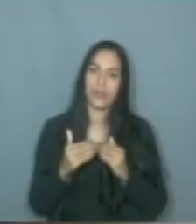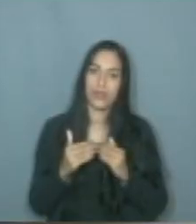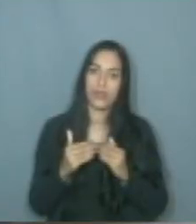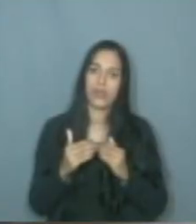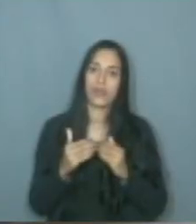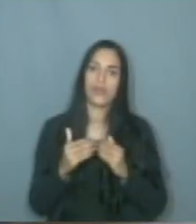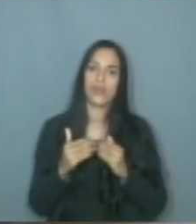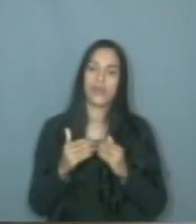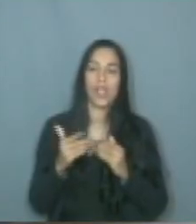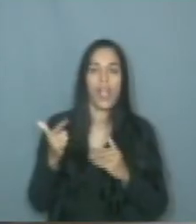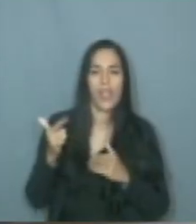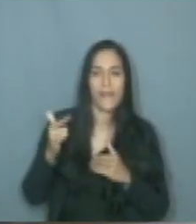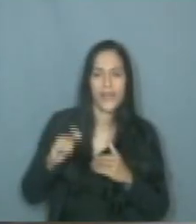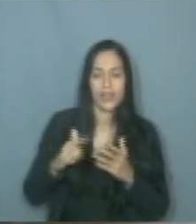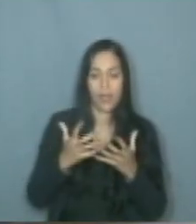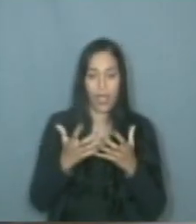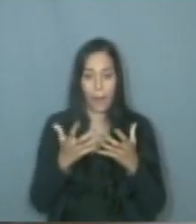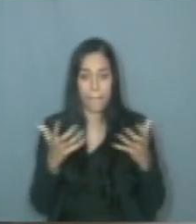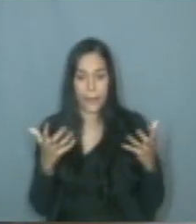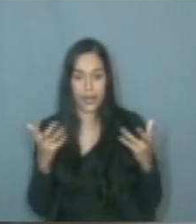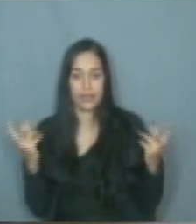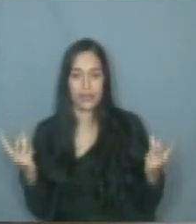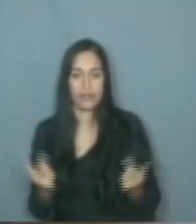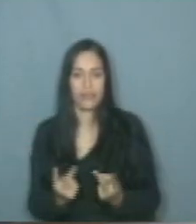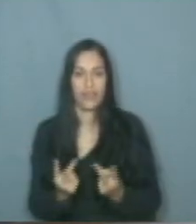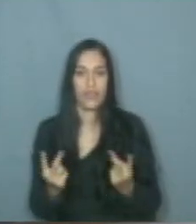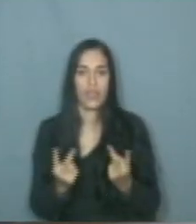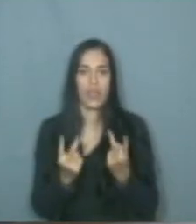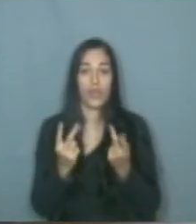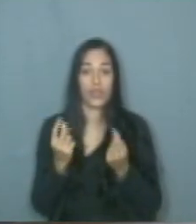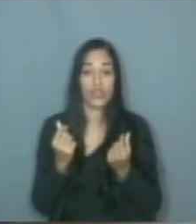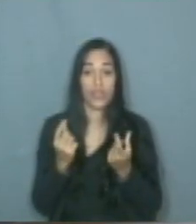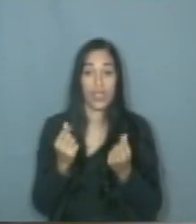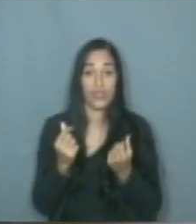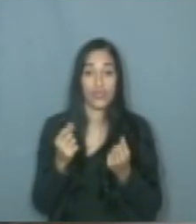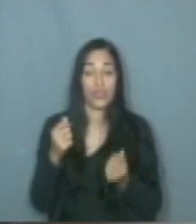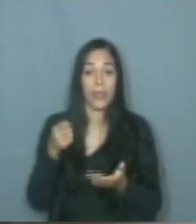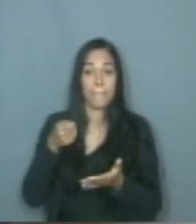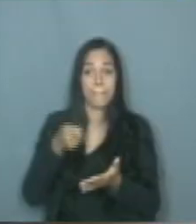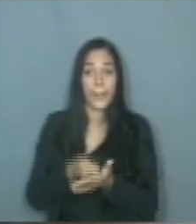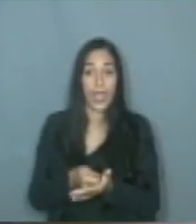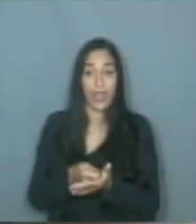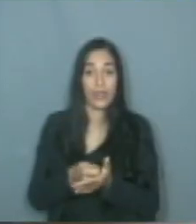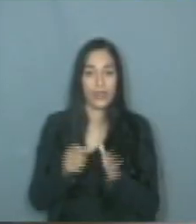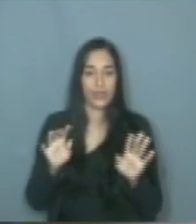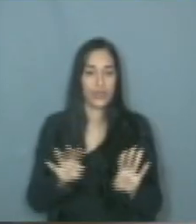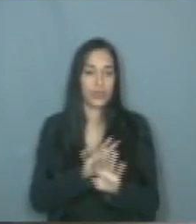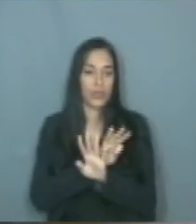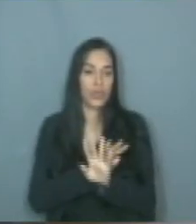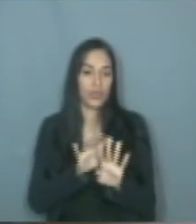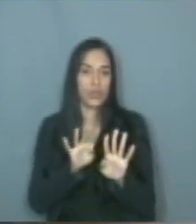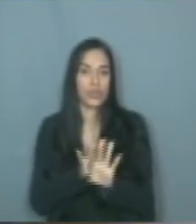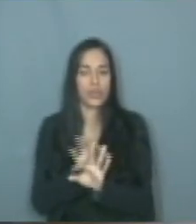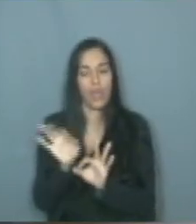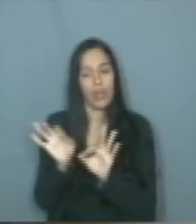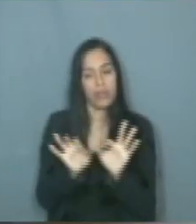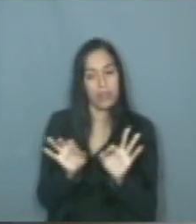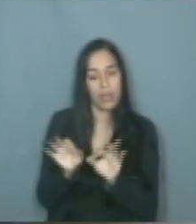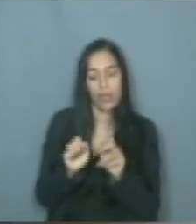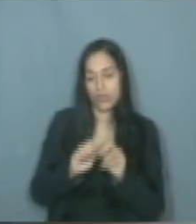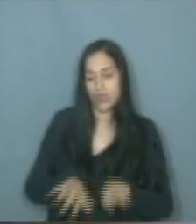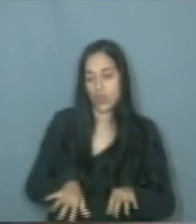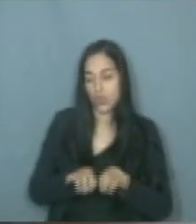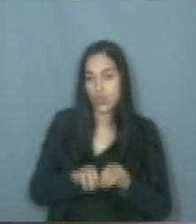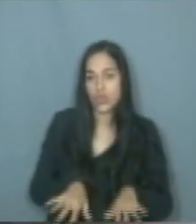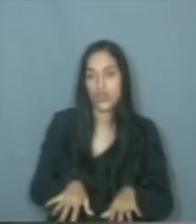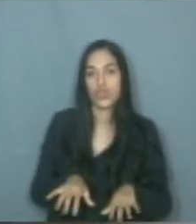a revisão e a ampliação dos valores de cachês pagos aos blocos líricos, com adequação aos custos